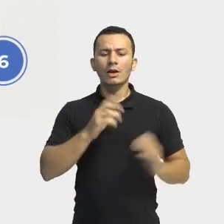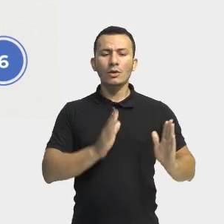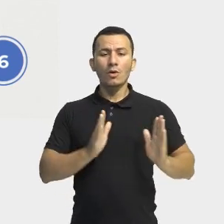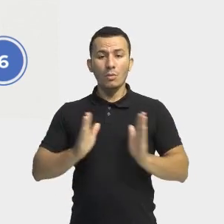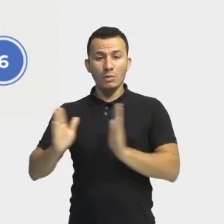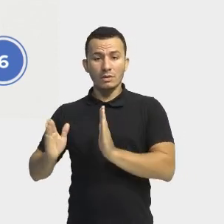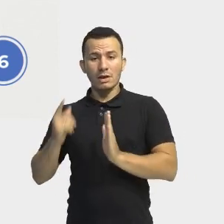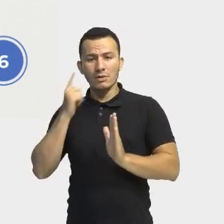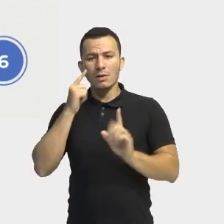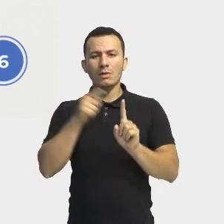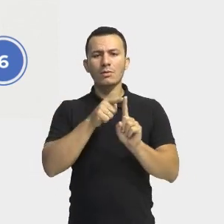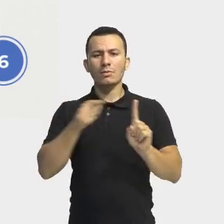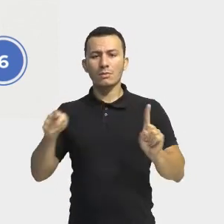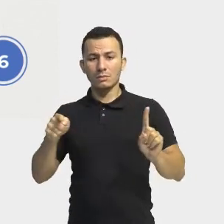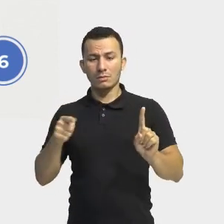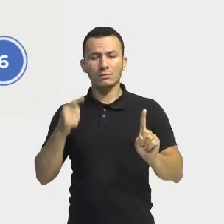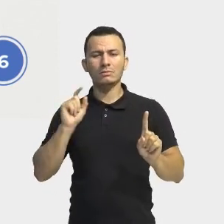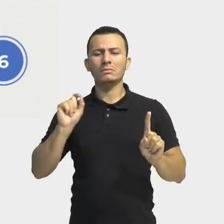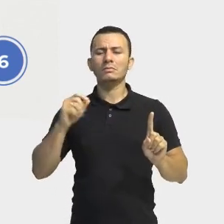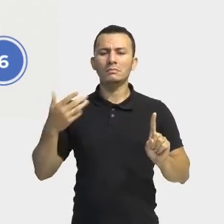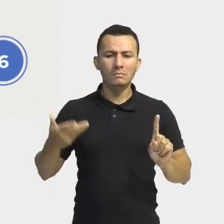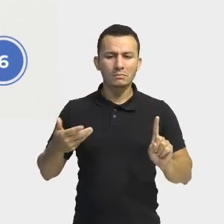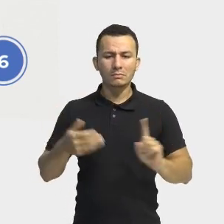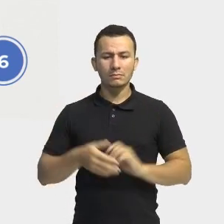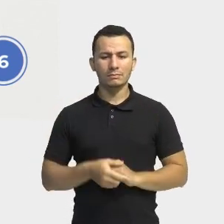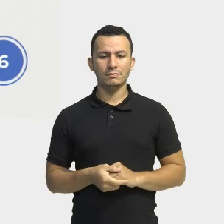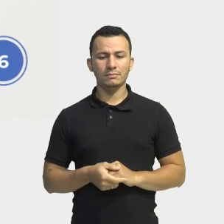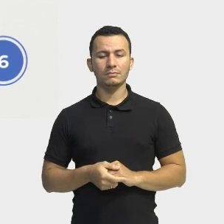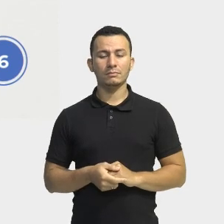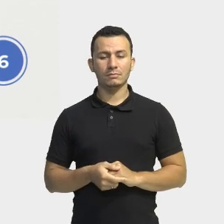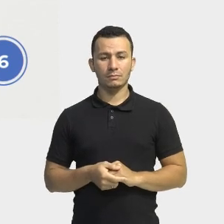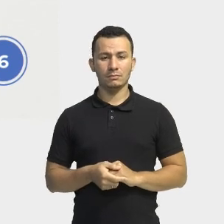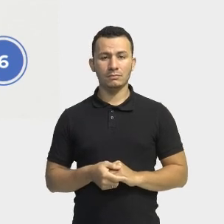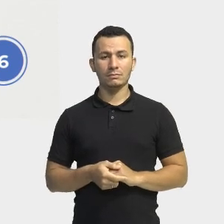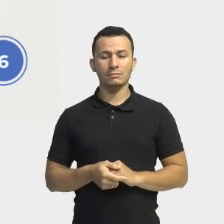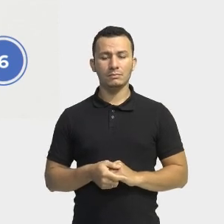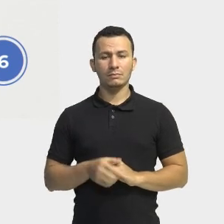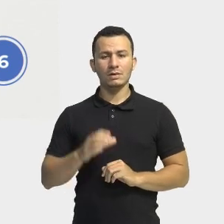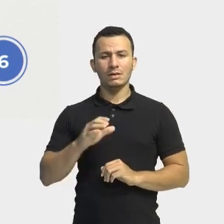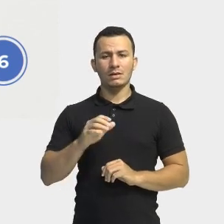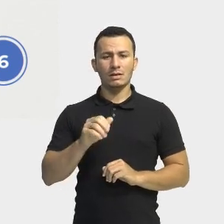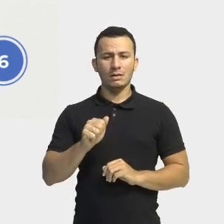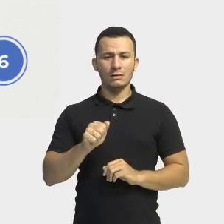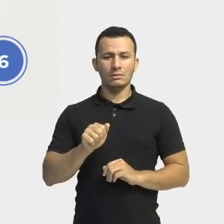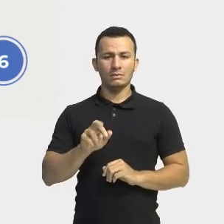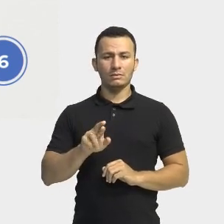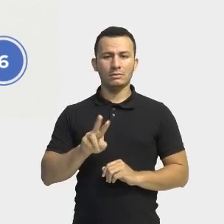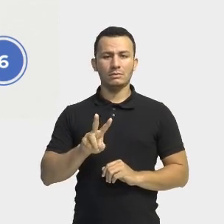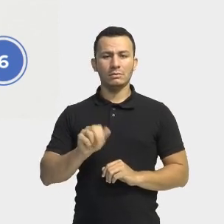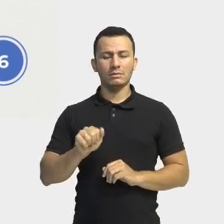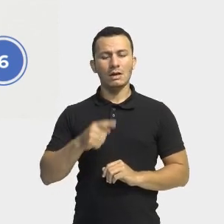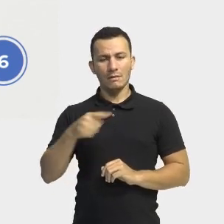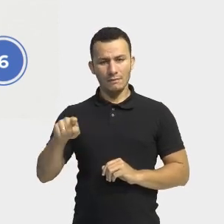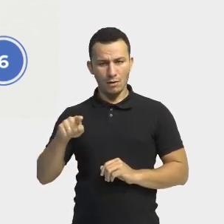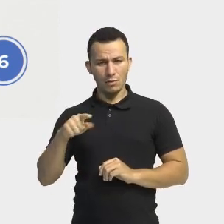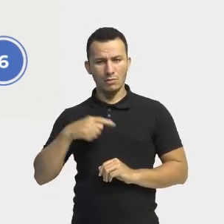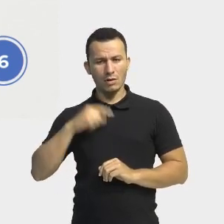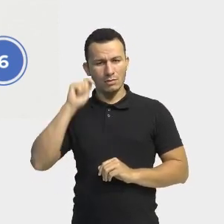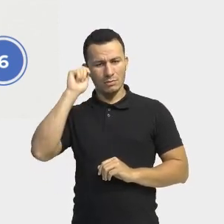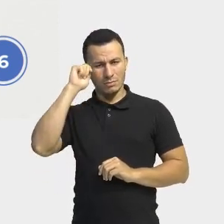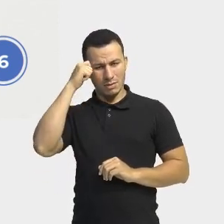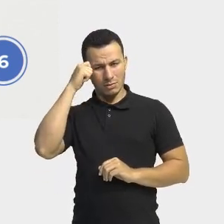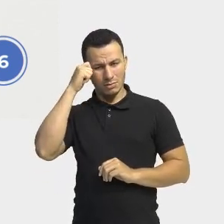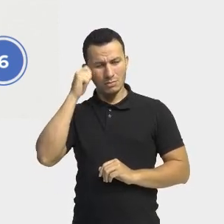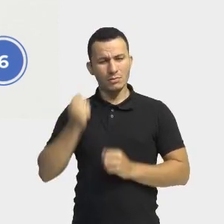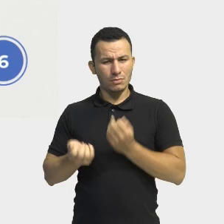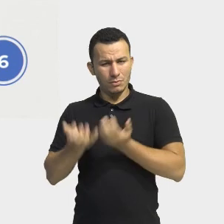a seguir. O primeiro processo, o que é? A queima do carvão. Todas as vezes que aparecer a